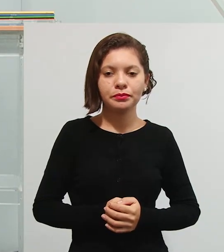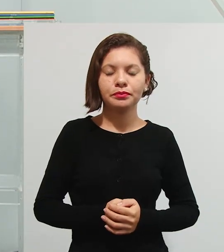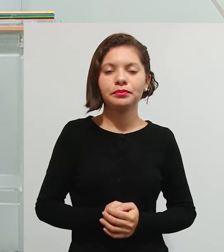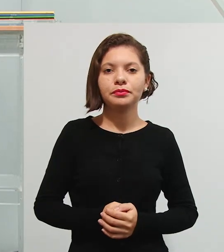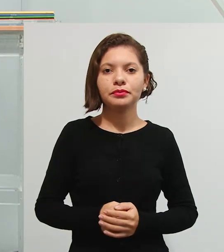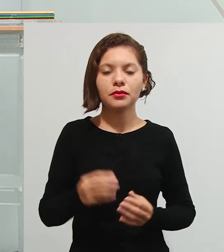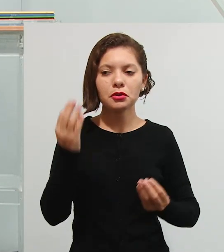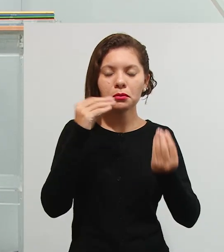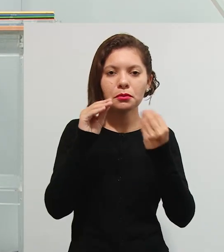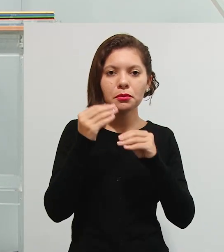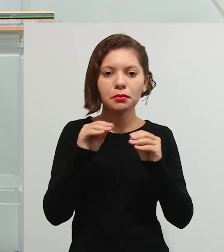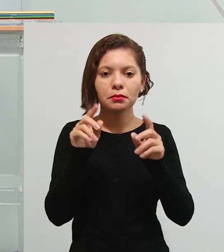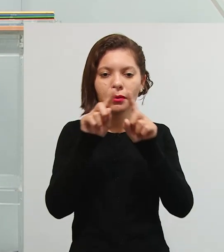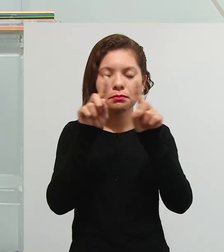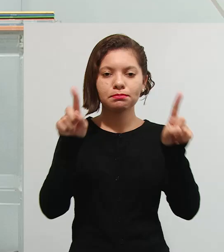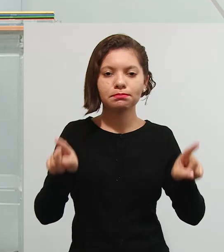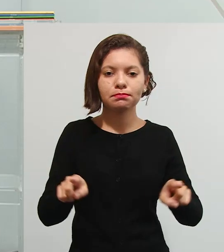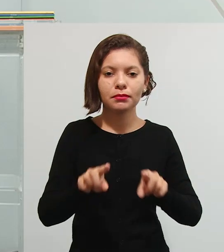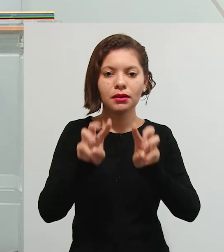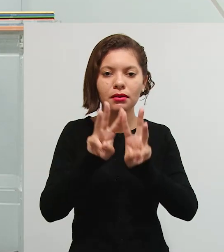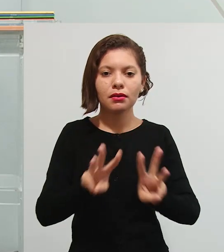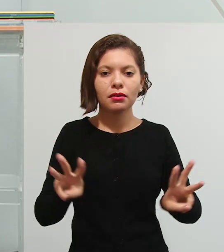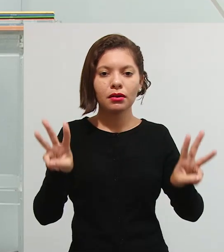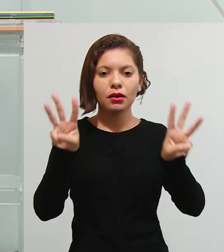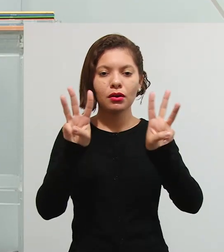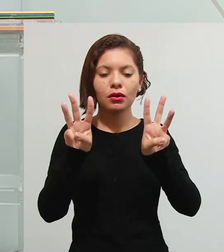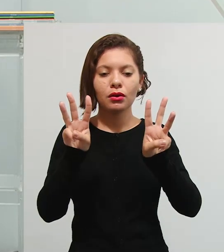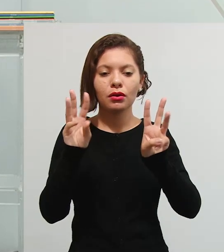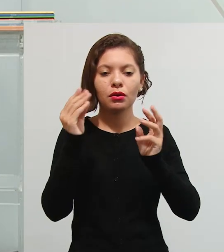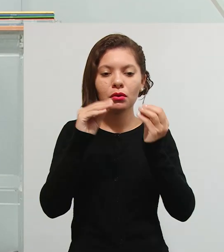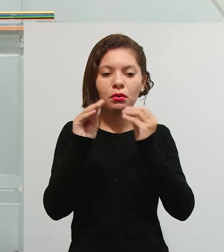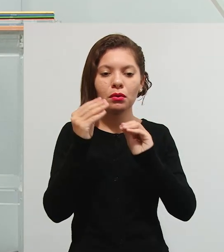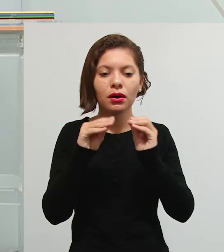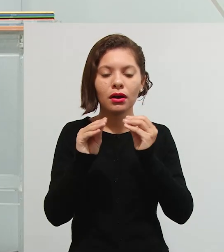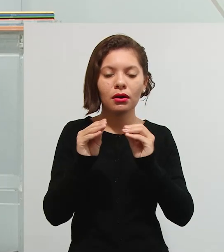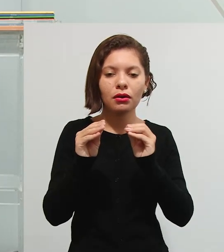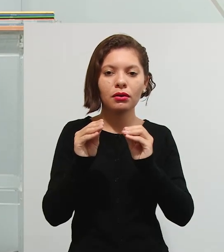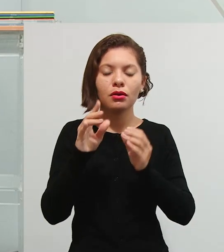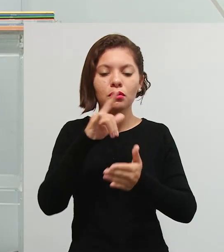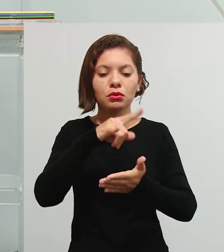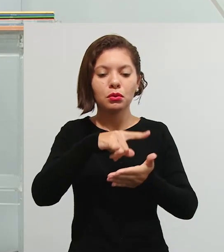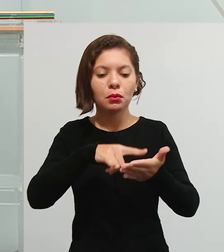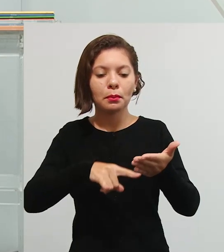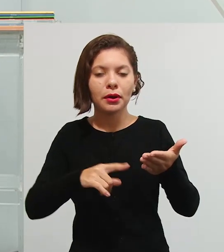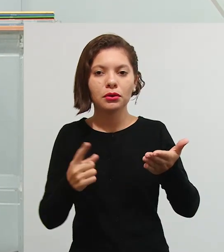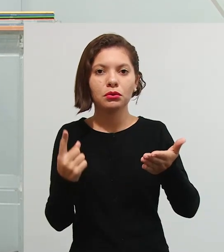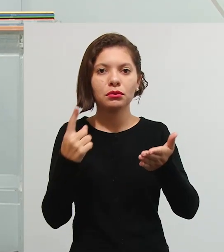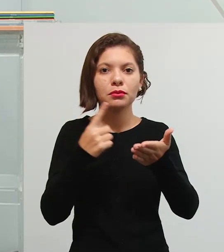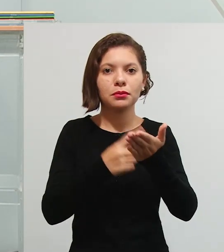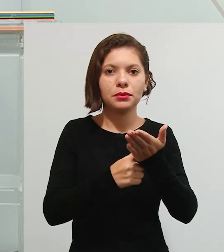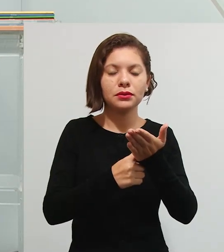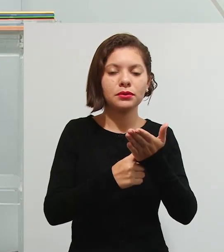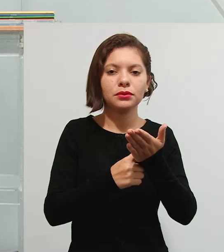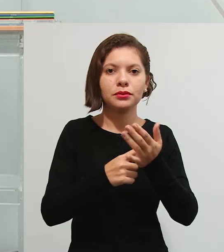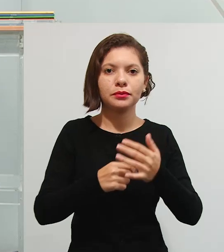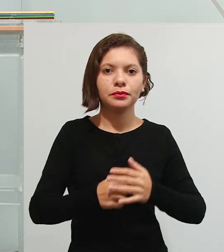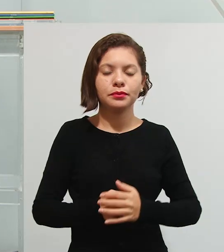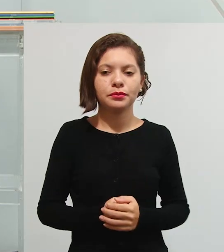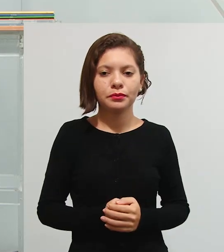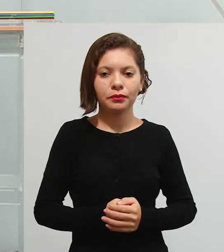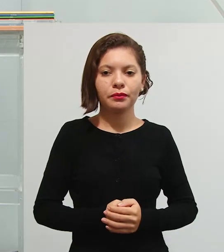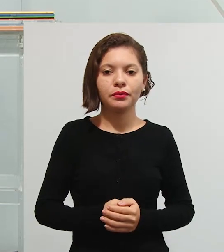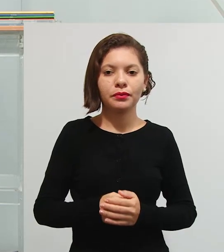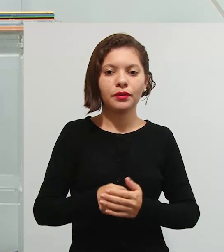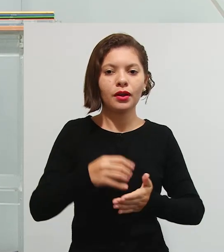campos. Você vai ter que colocar o termo de compromisso, O termo de esclarecimento livre